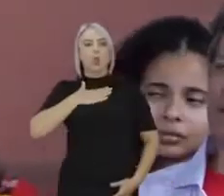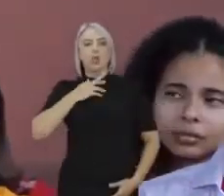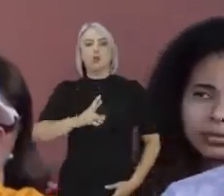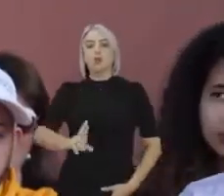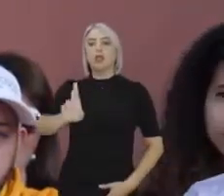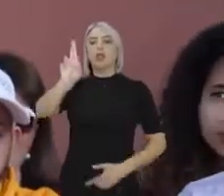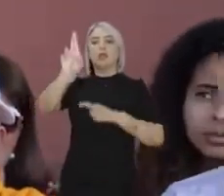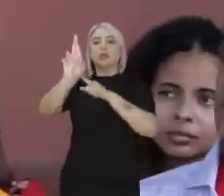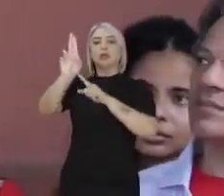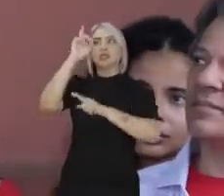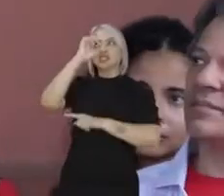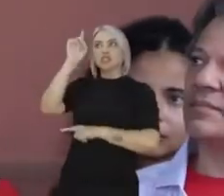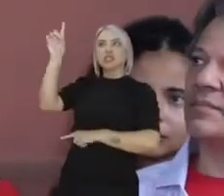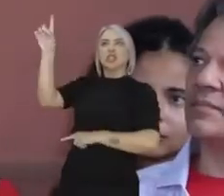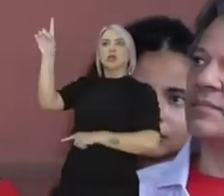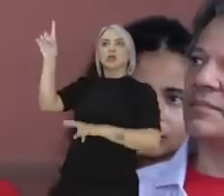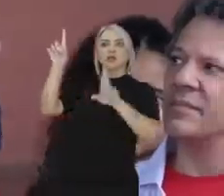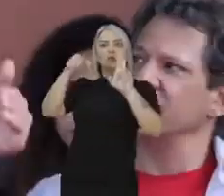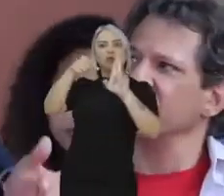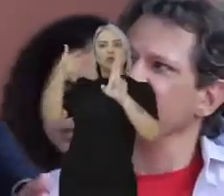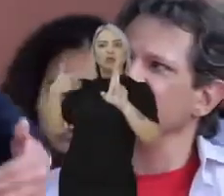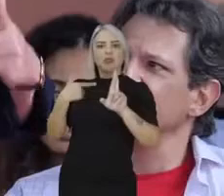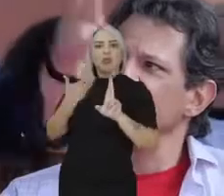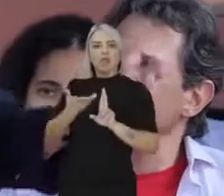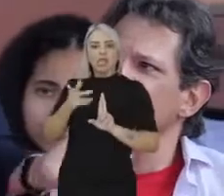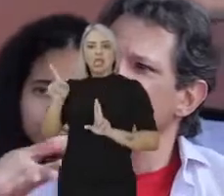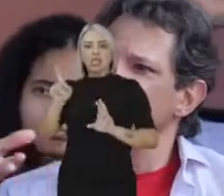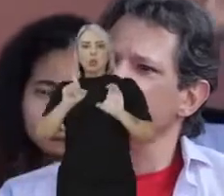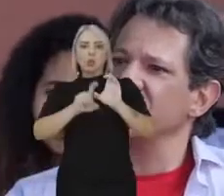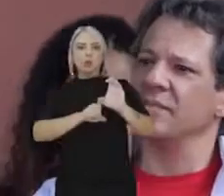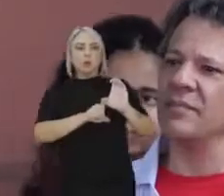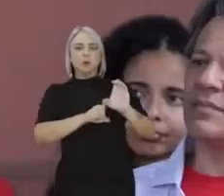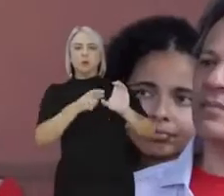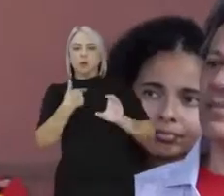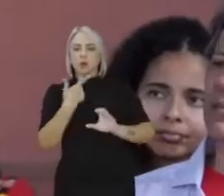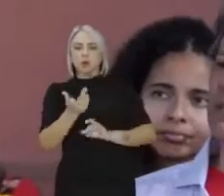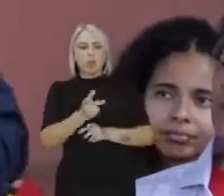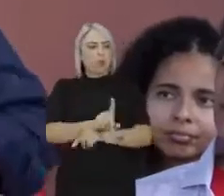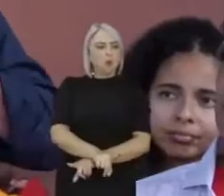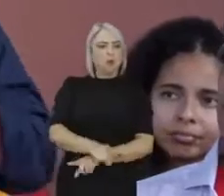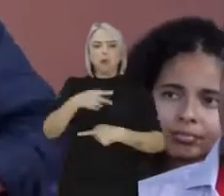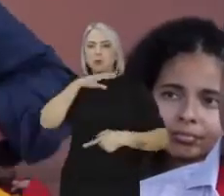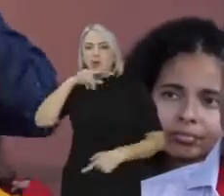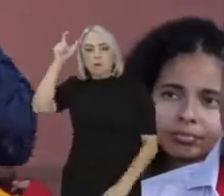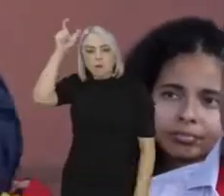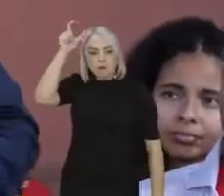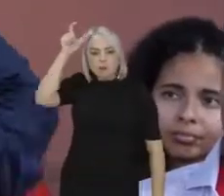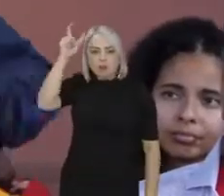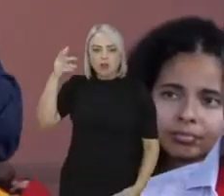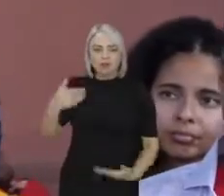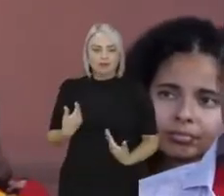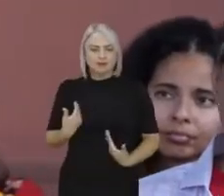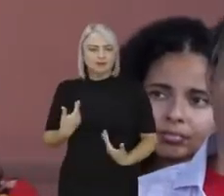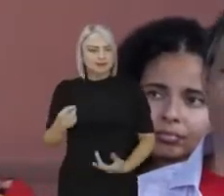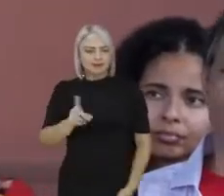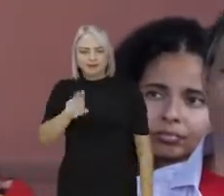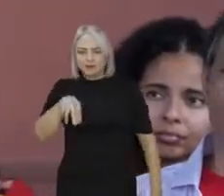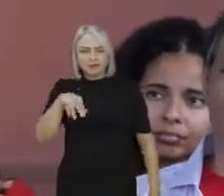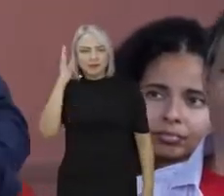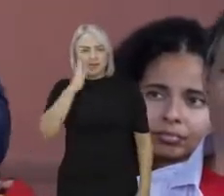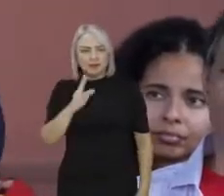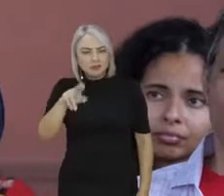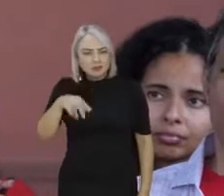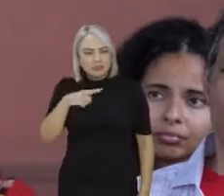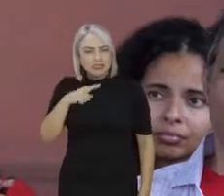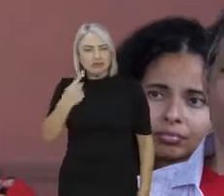quem não está com ele é comunista. E quem não está com ele é o mal. O Brasil nunca teve um presidente